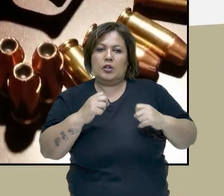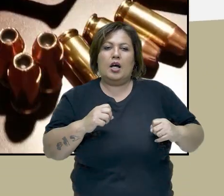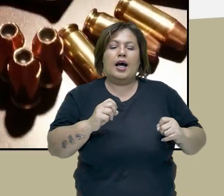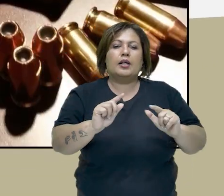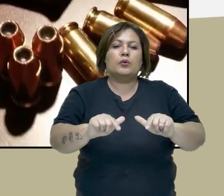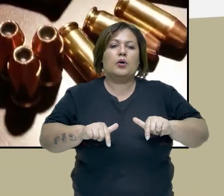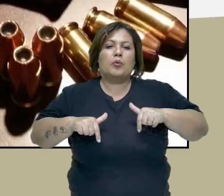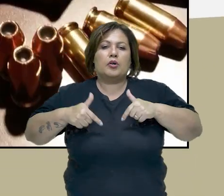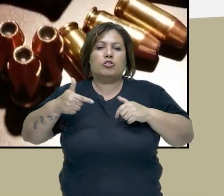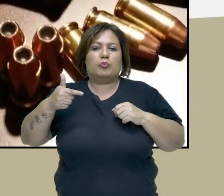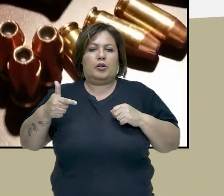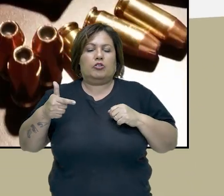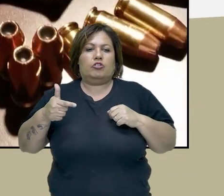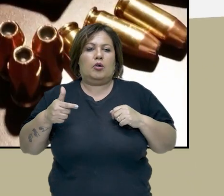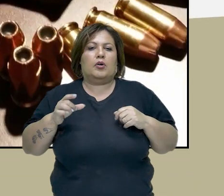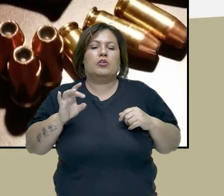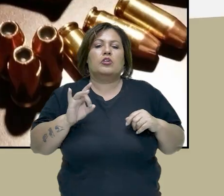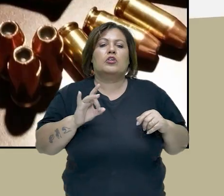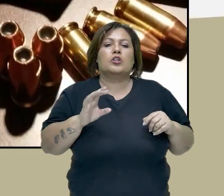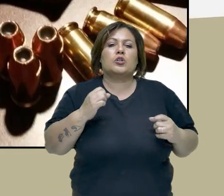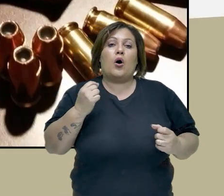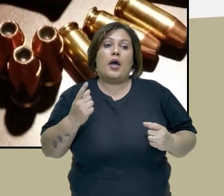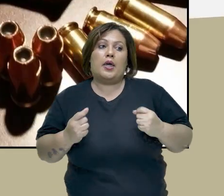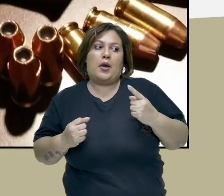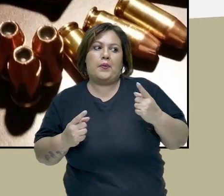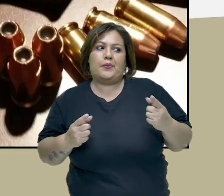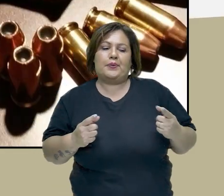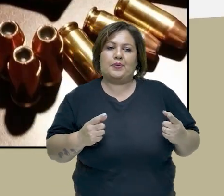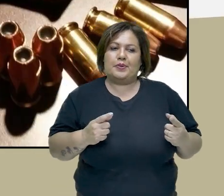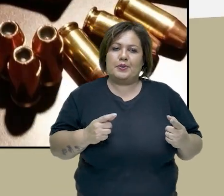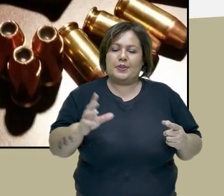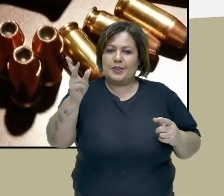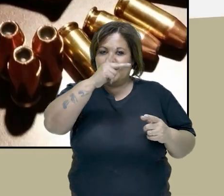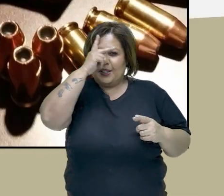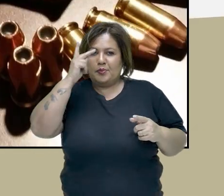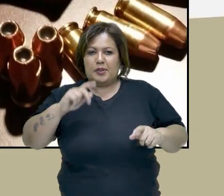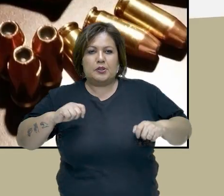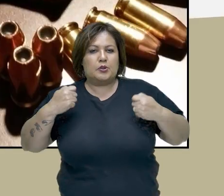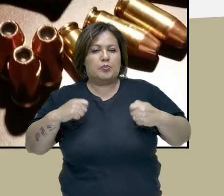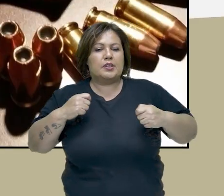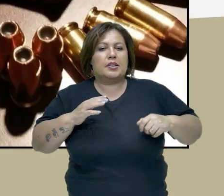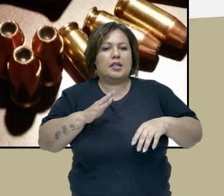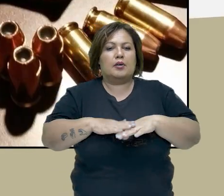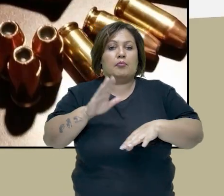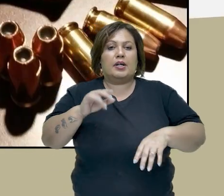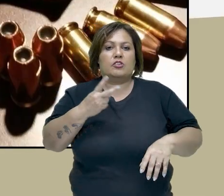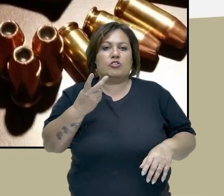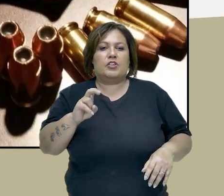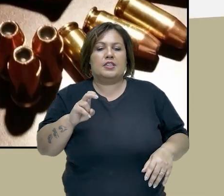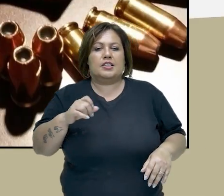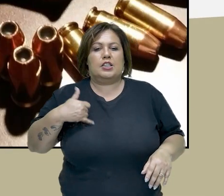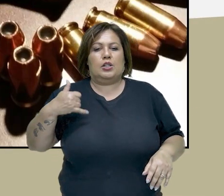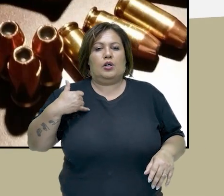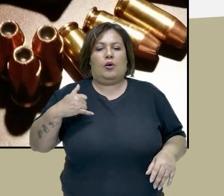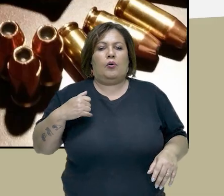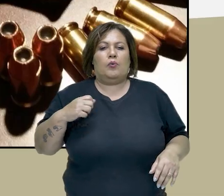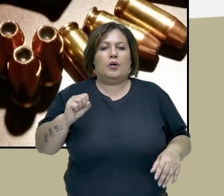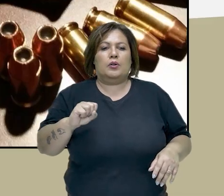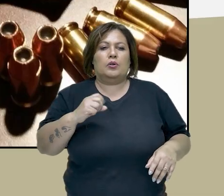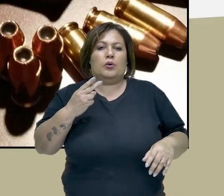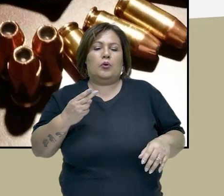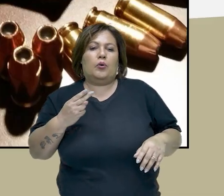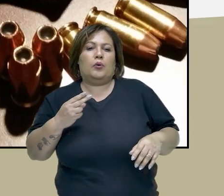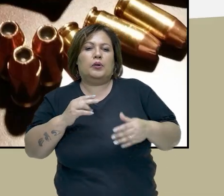porte de arma é concedido apenas em algumas situações. A pessoa precisa ter mais de 25 anos,